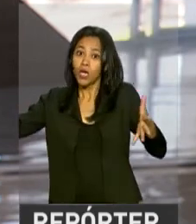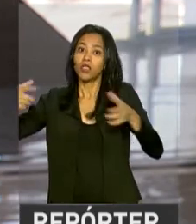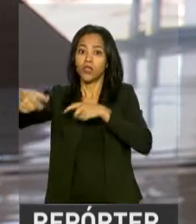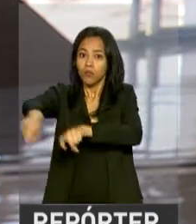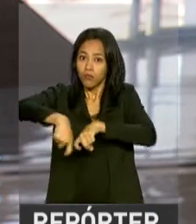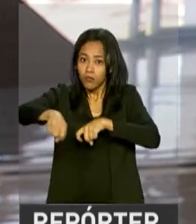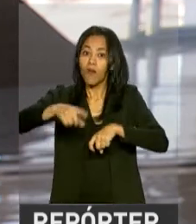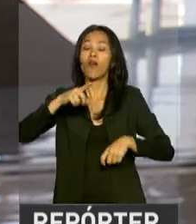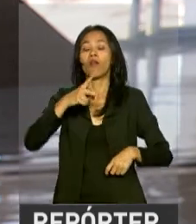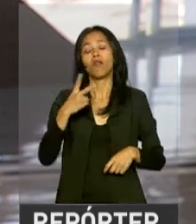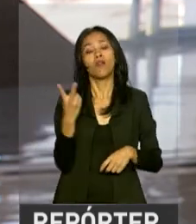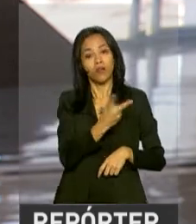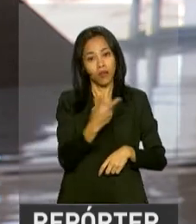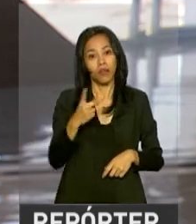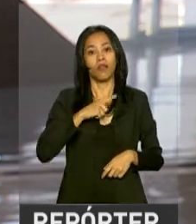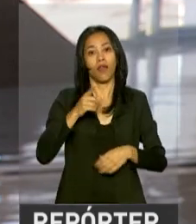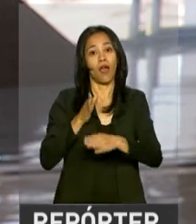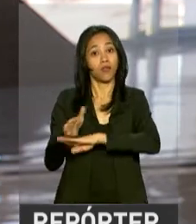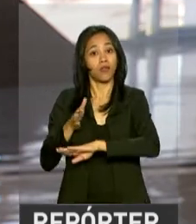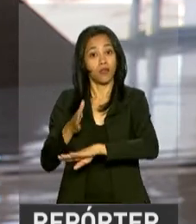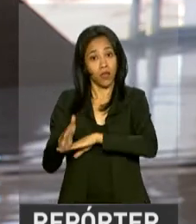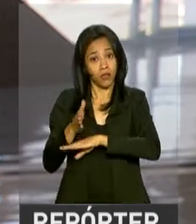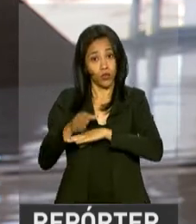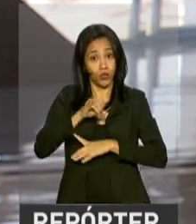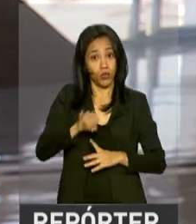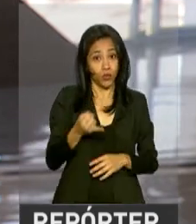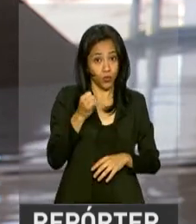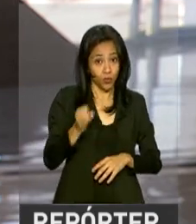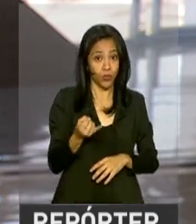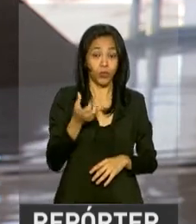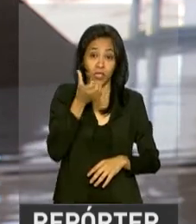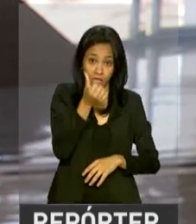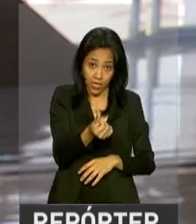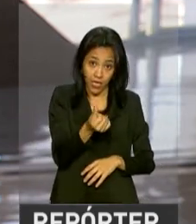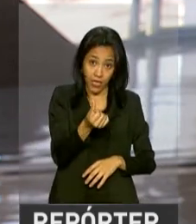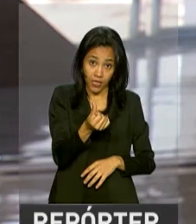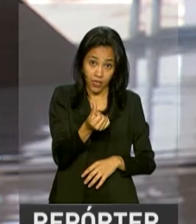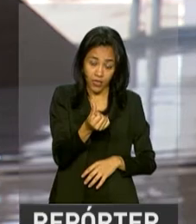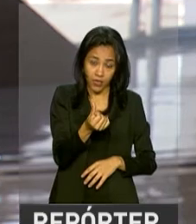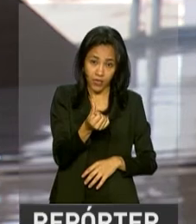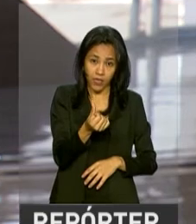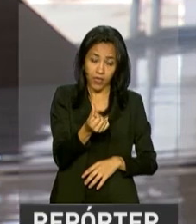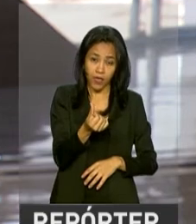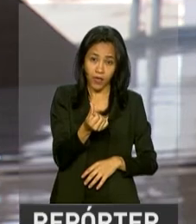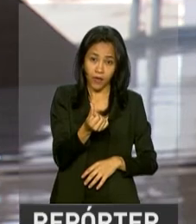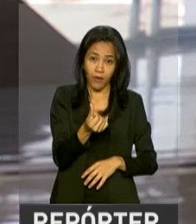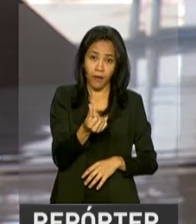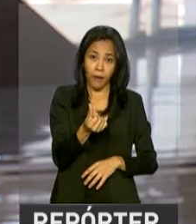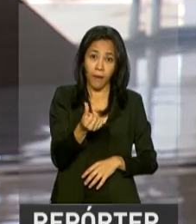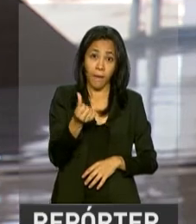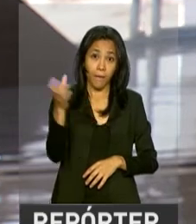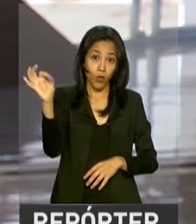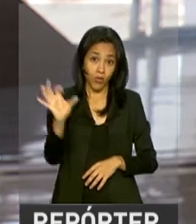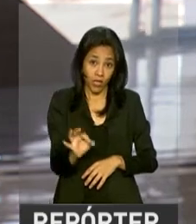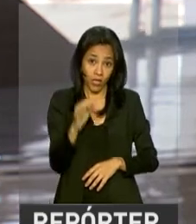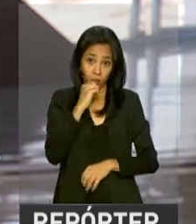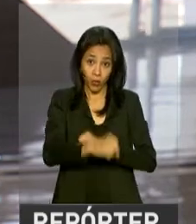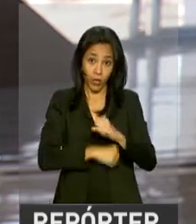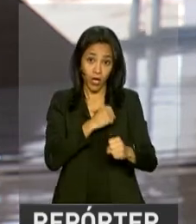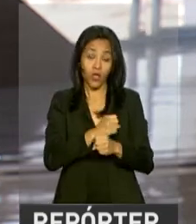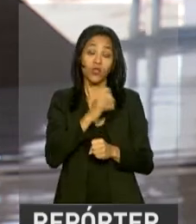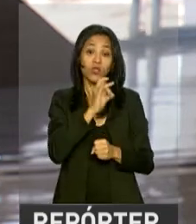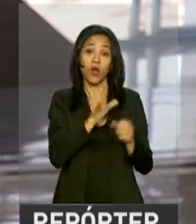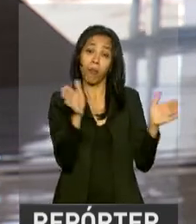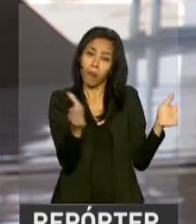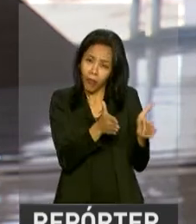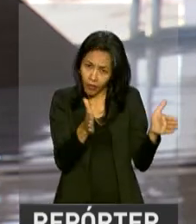agora a juros de 6% ao ano na verdade de 6% ao ano só para apenas para os médios produtores e